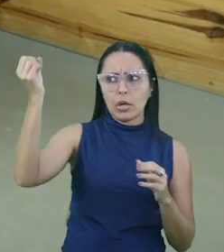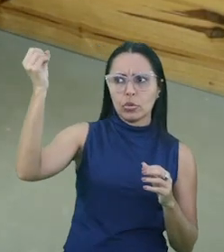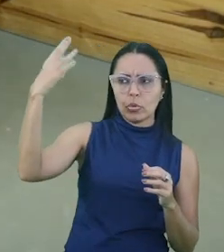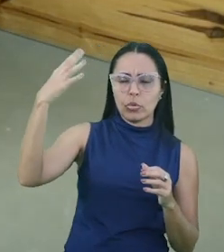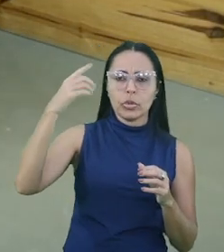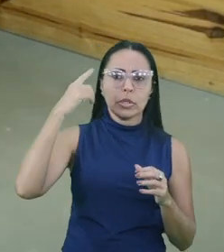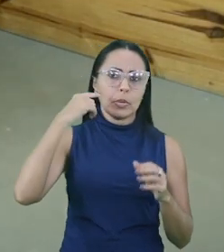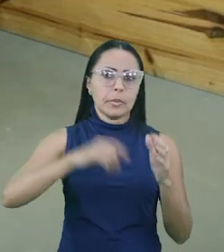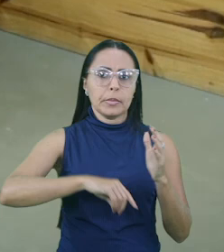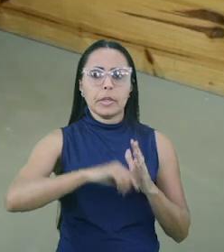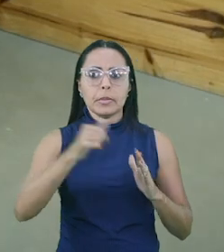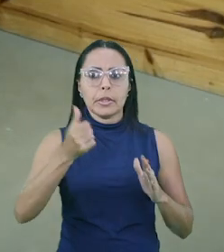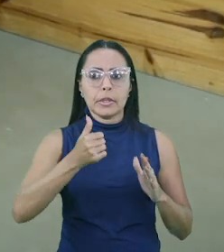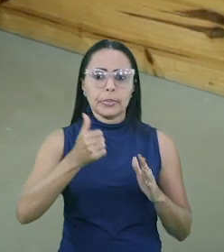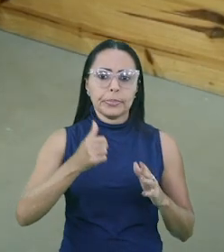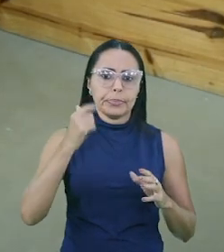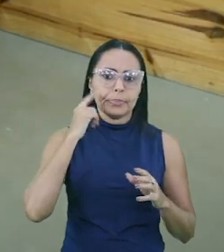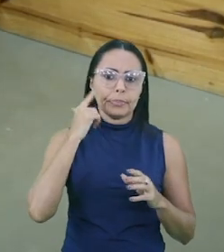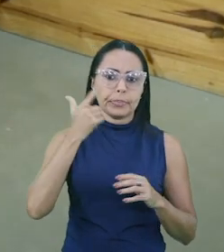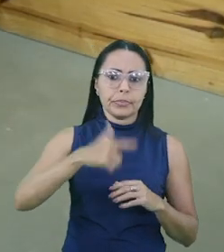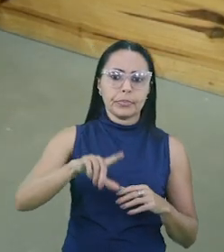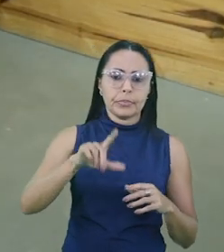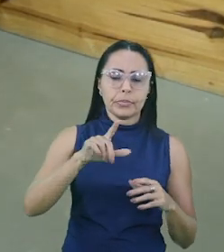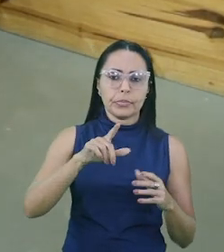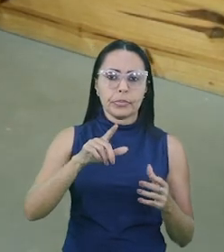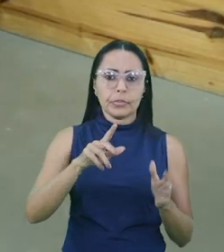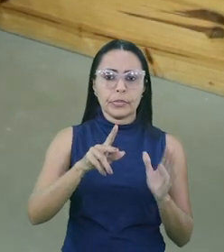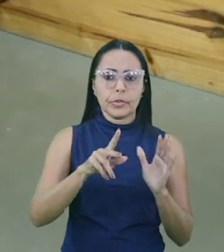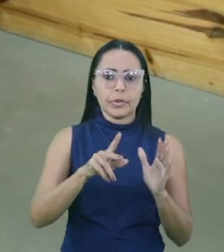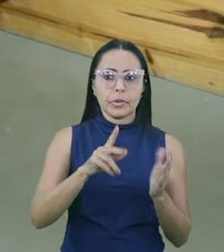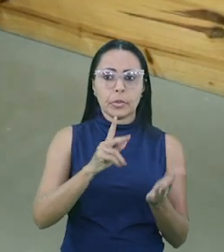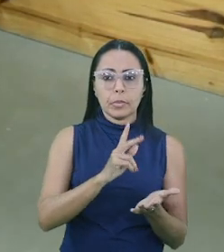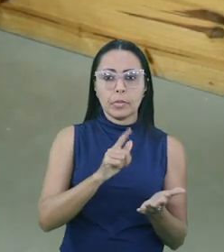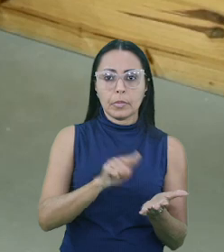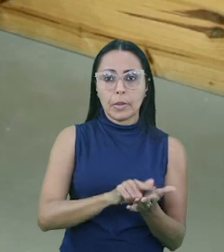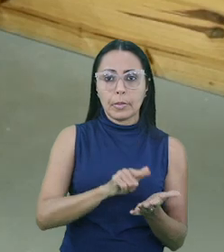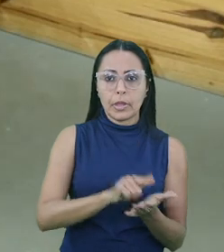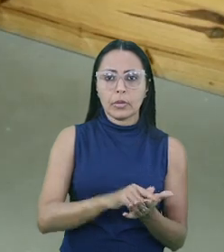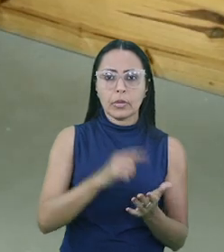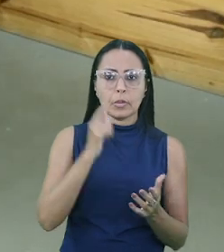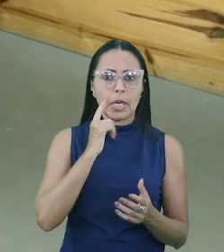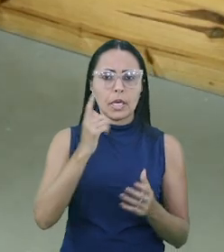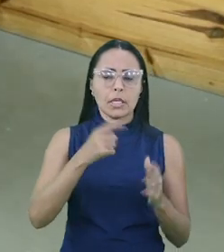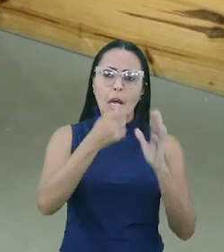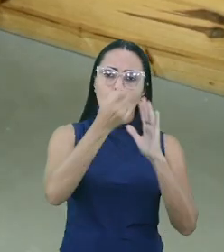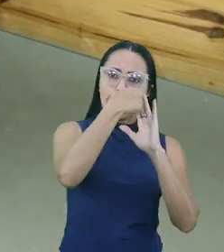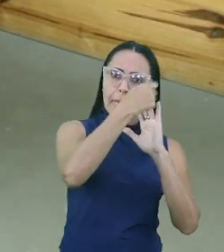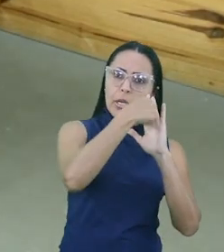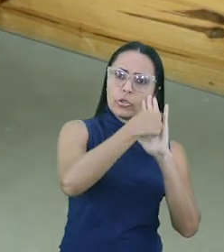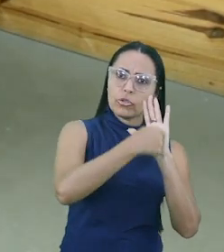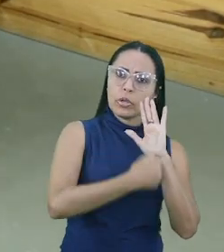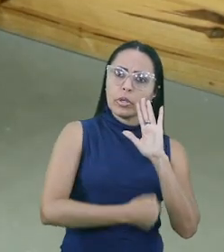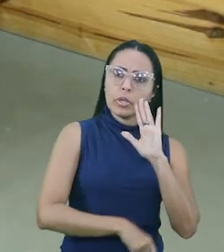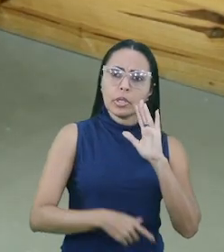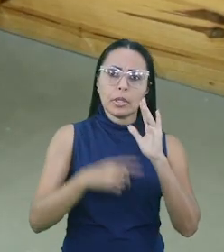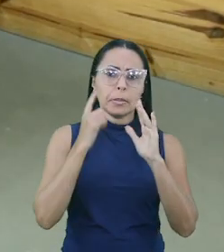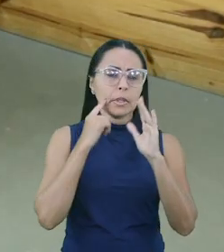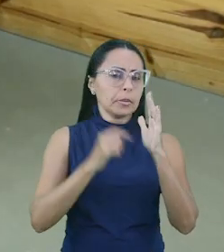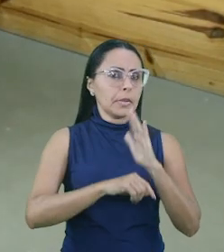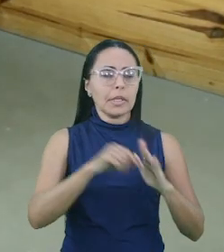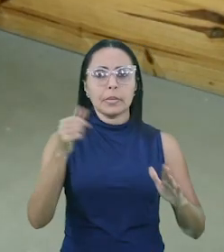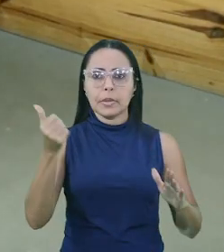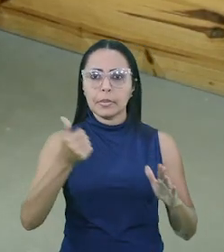primeira camada, bota outro papel em cima de uma mesa de luz e começa a preencher esses outros lugares que ainda não estão preenchidos pela primeira